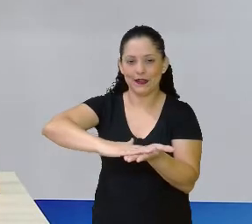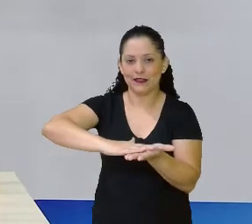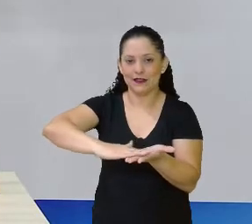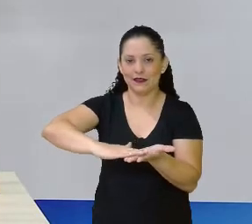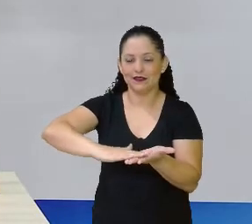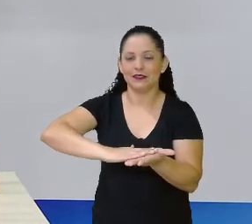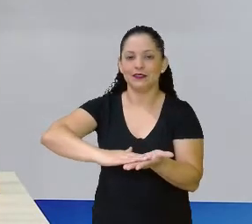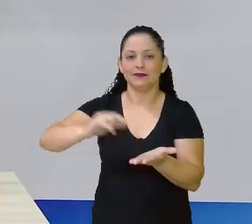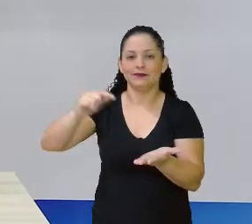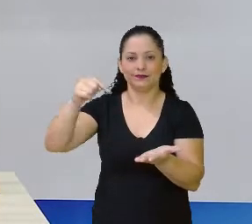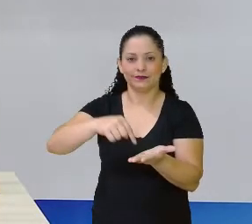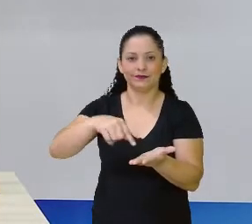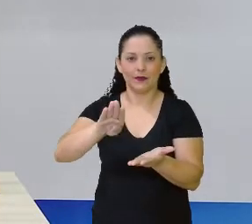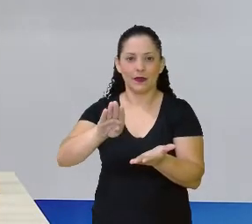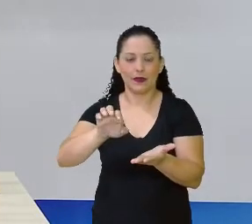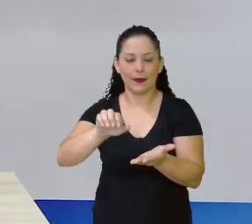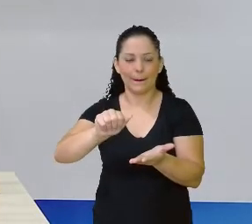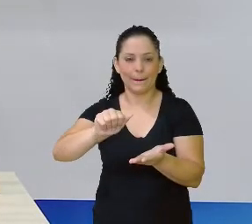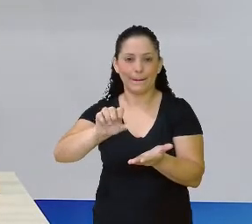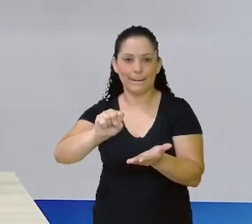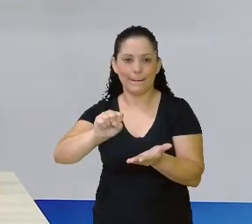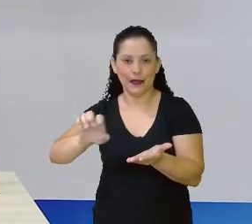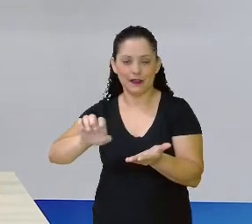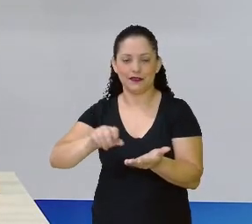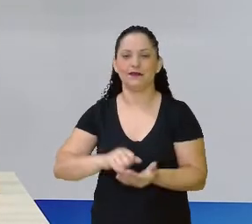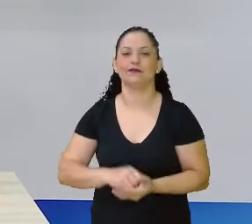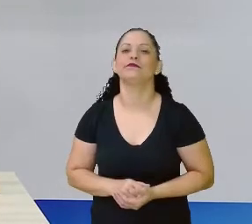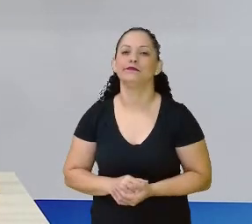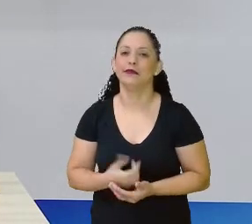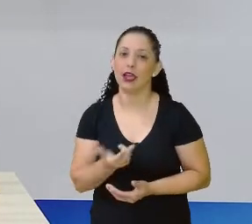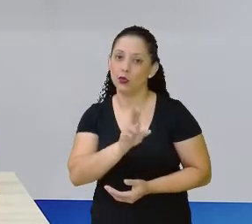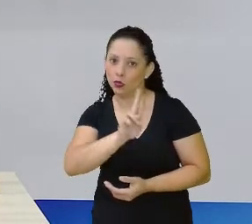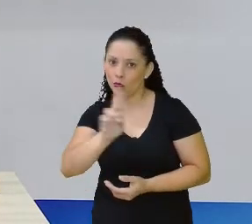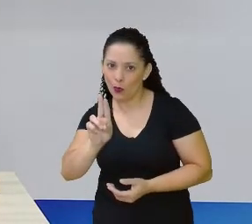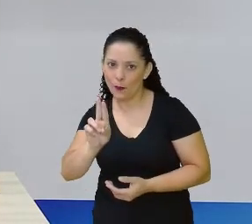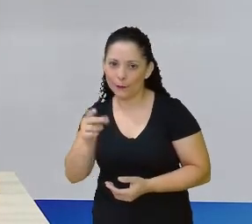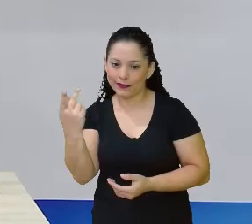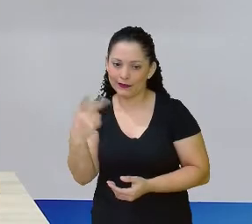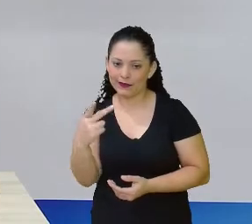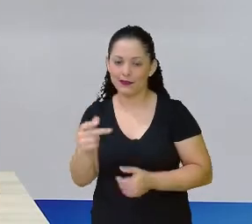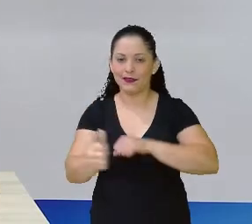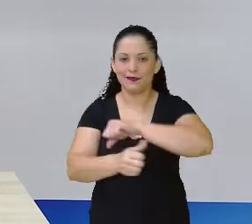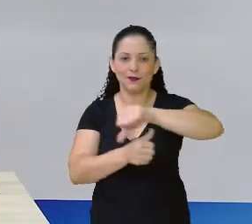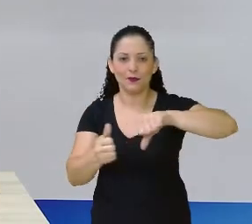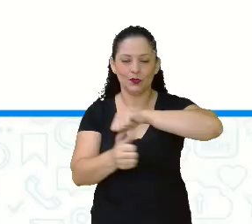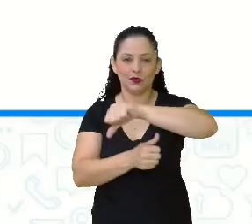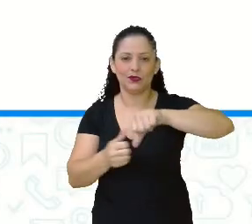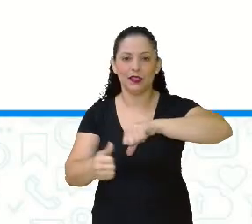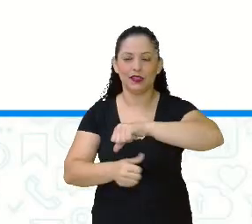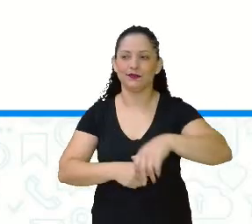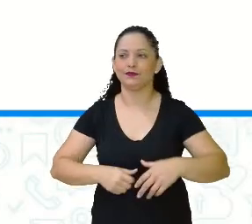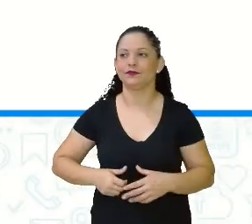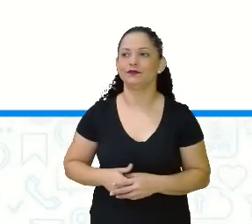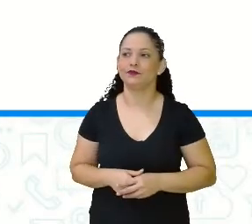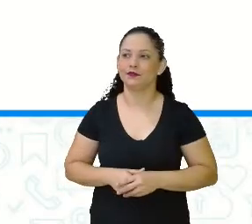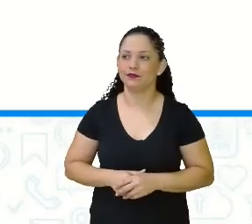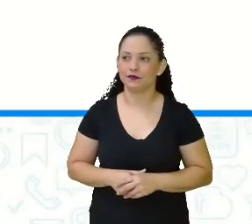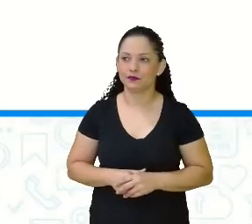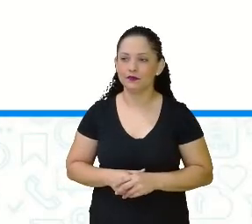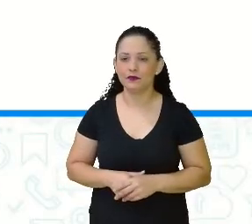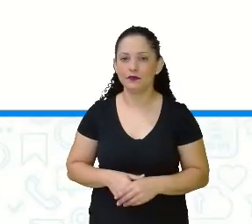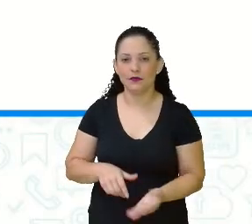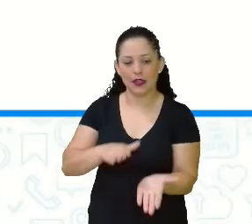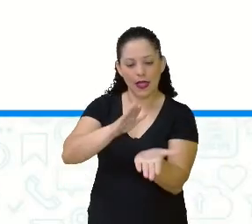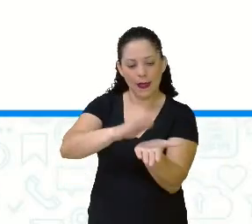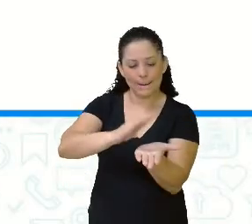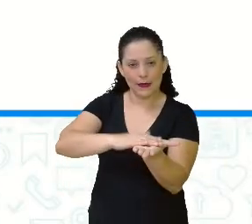que representa a base. Aí a nomenclatura muda, tá? A base da pirâmide também é uma